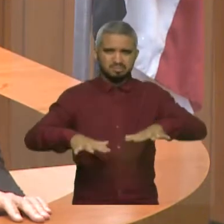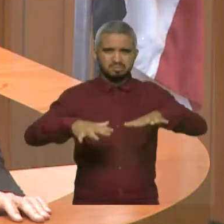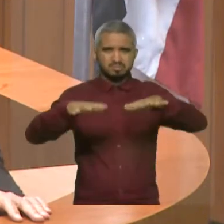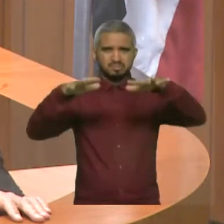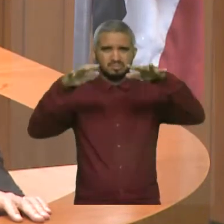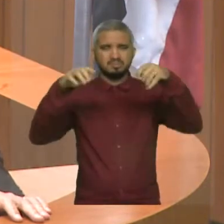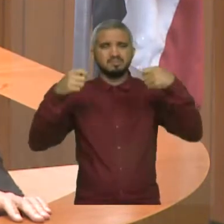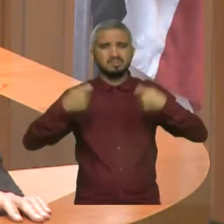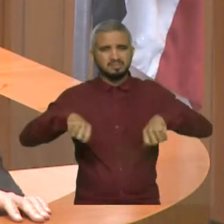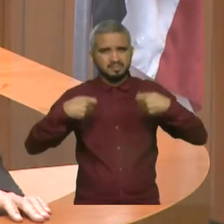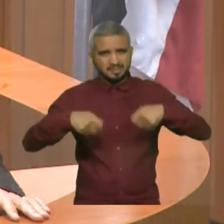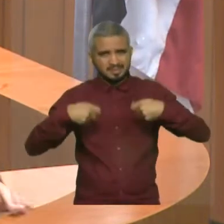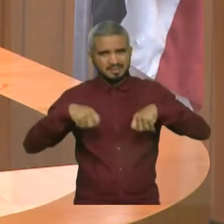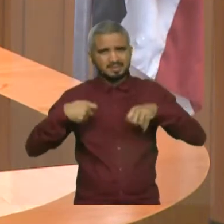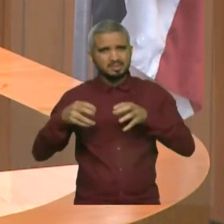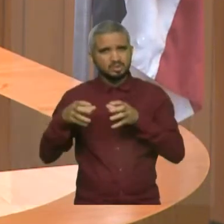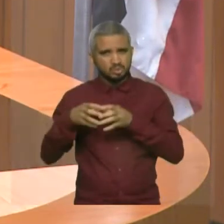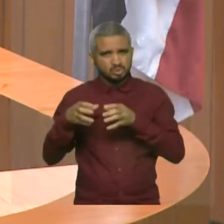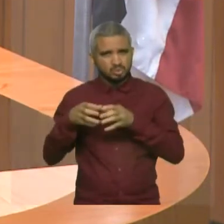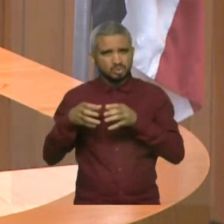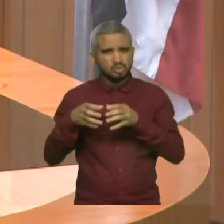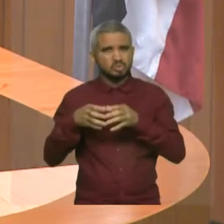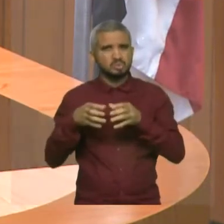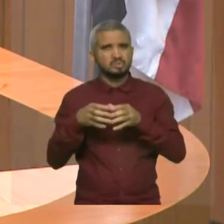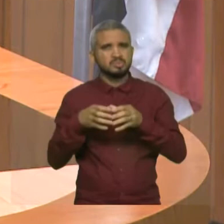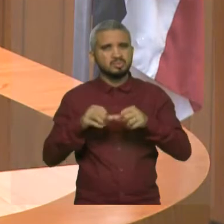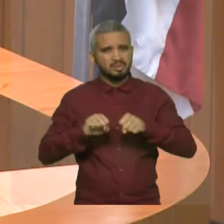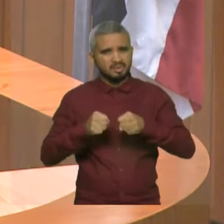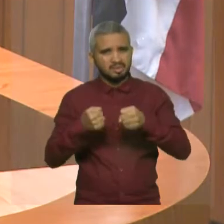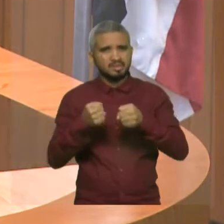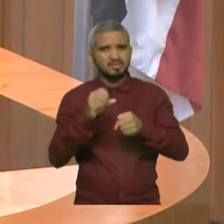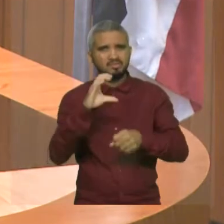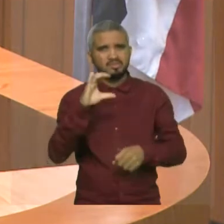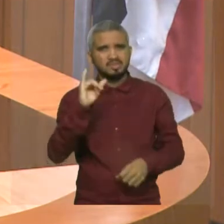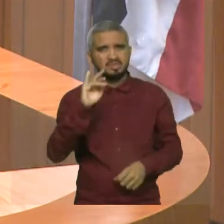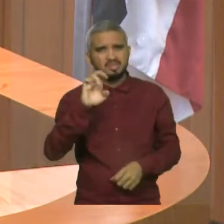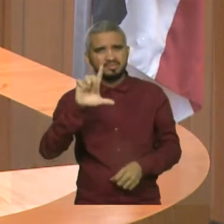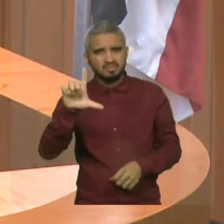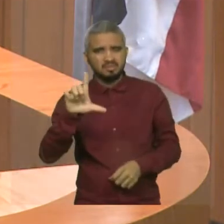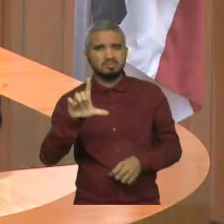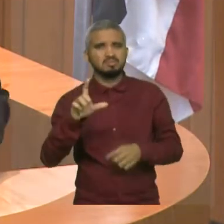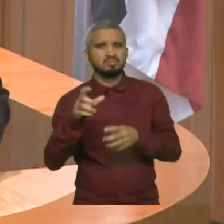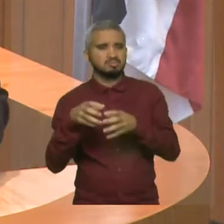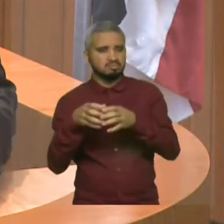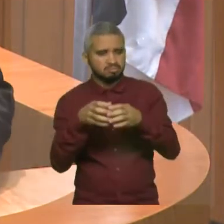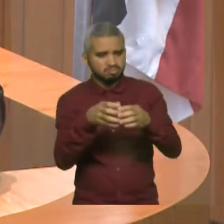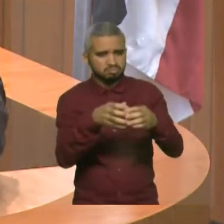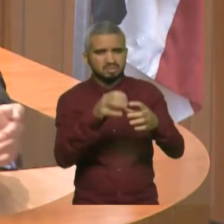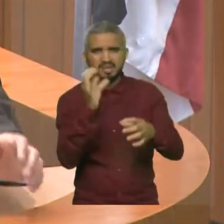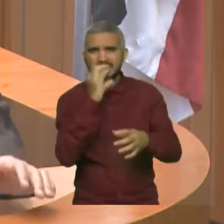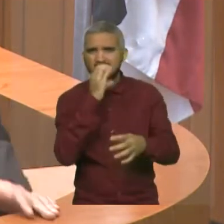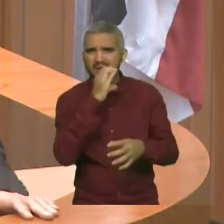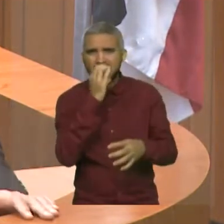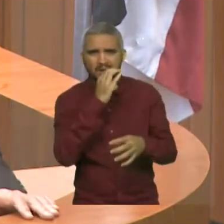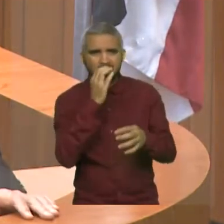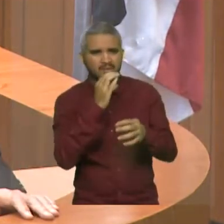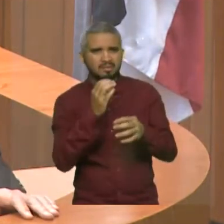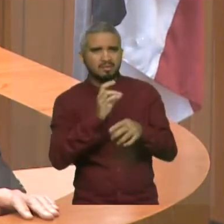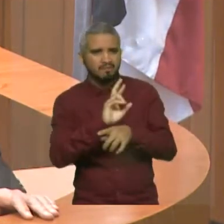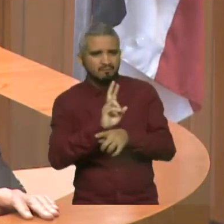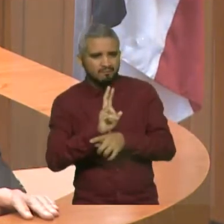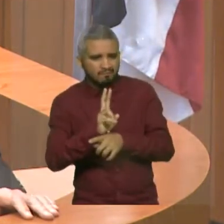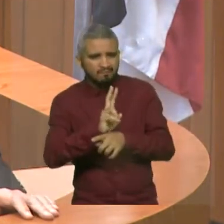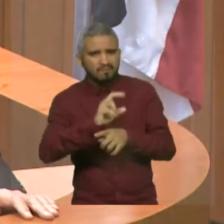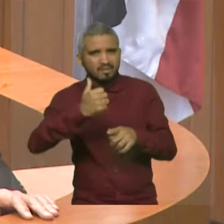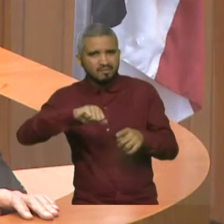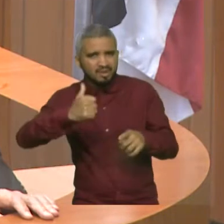Defesa Civil urgentemente, em caráter de urgência, lá no município de Grajaú, para que possa, junto com o Poder Municipal,